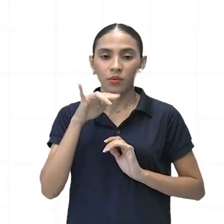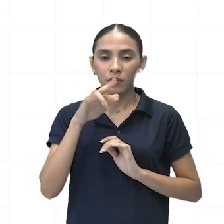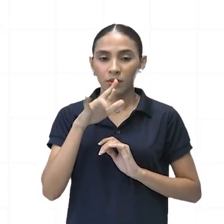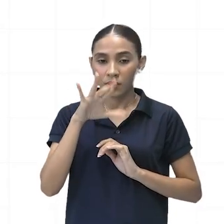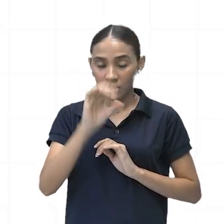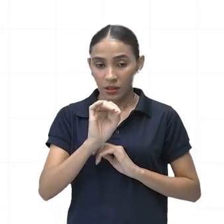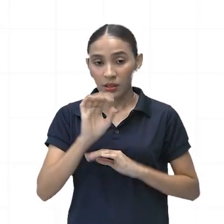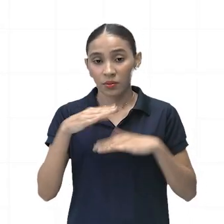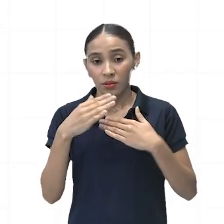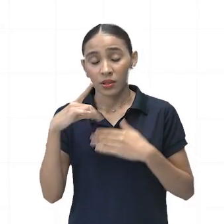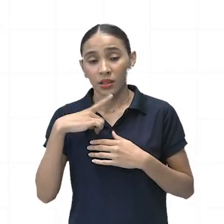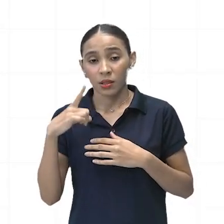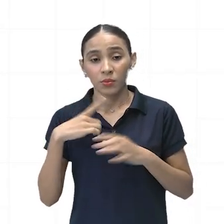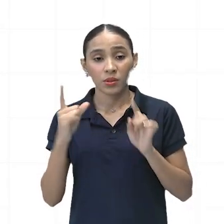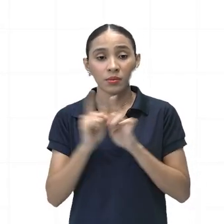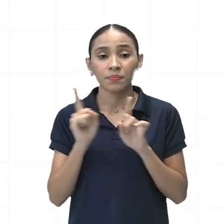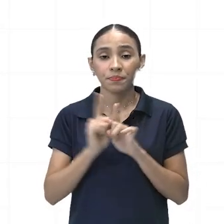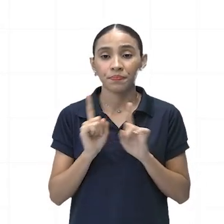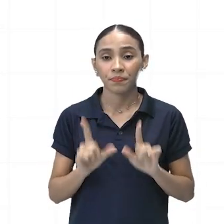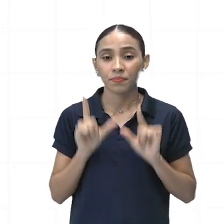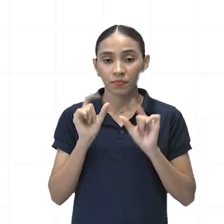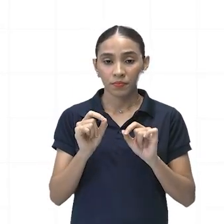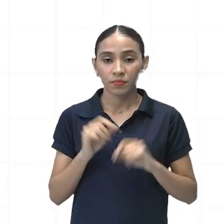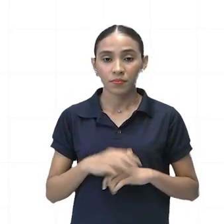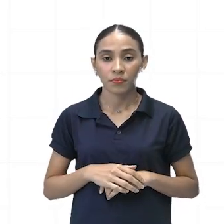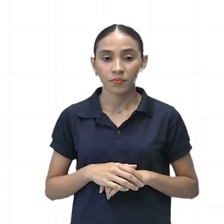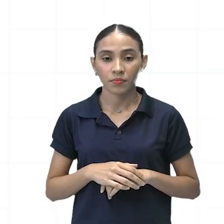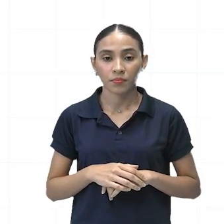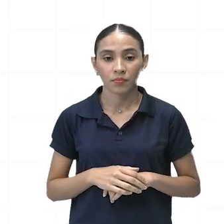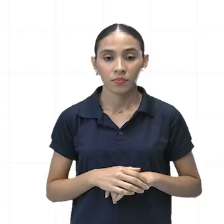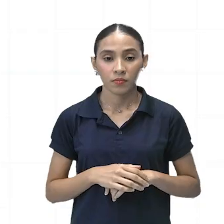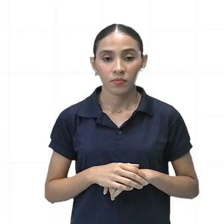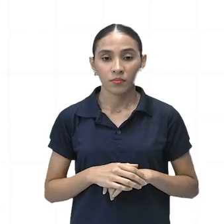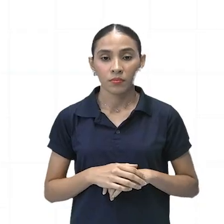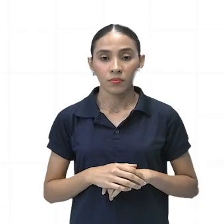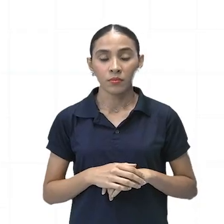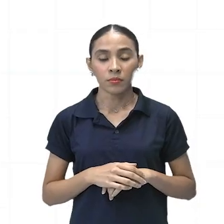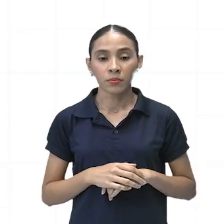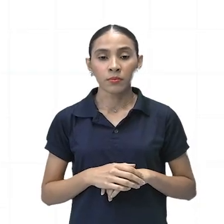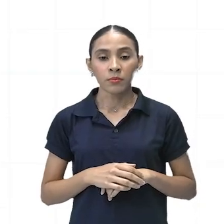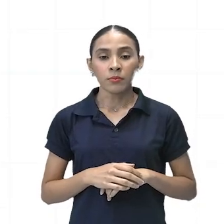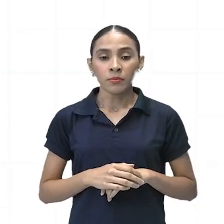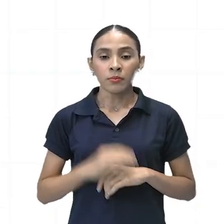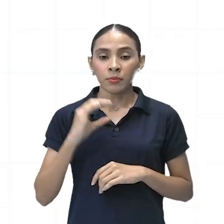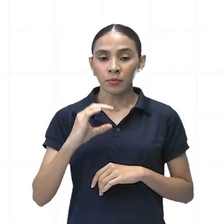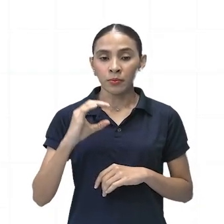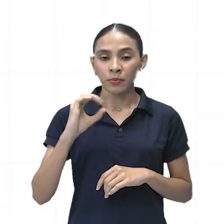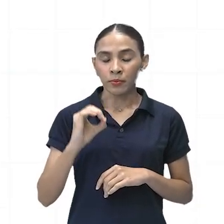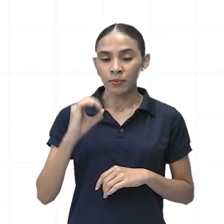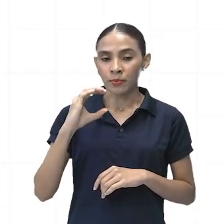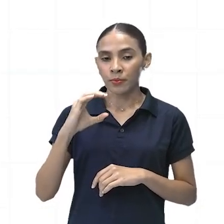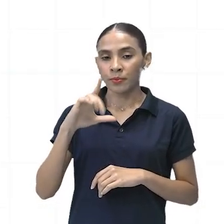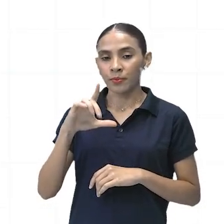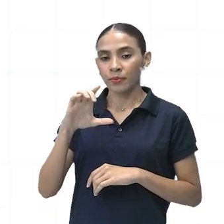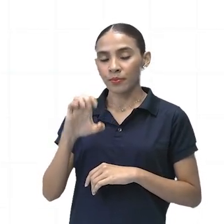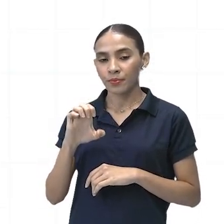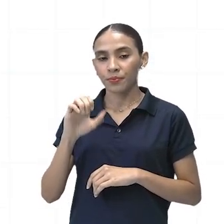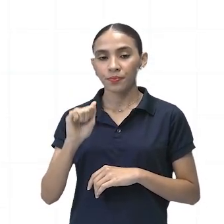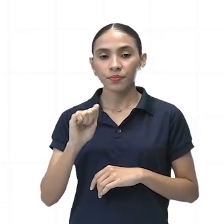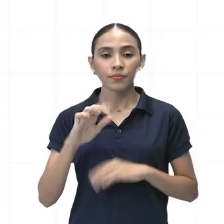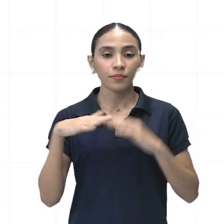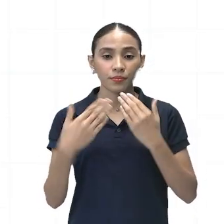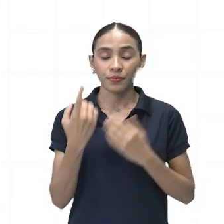ouvido interno, nós teremos, então, vejam só, a cóclea. A